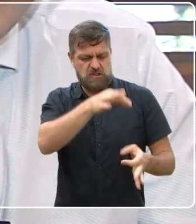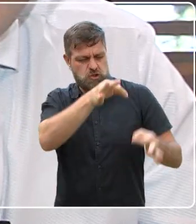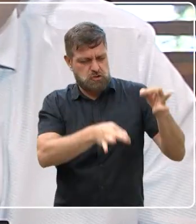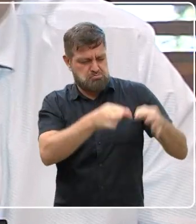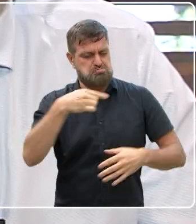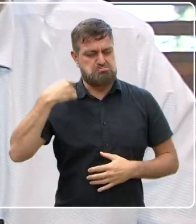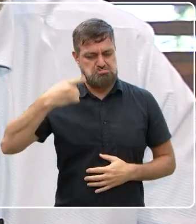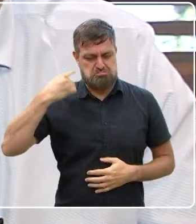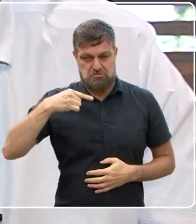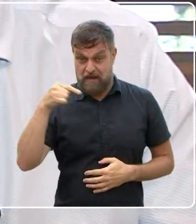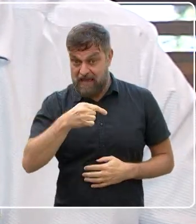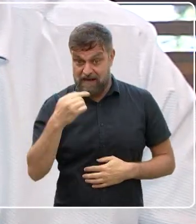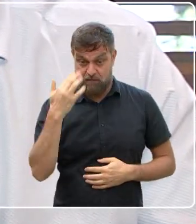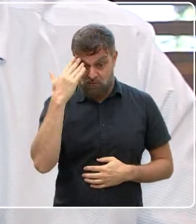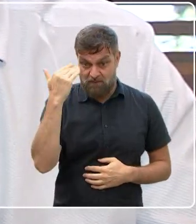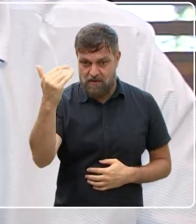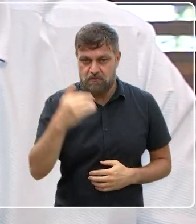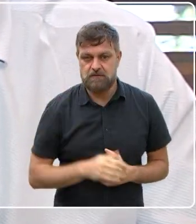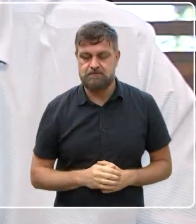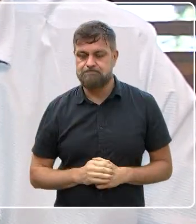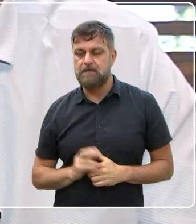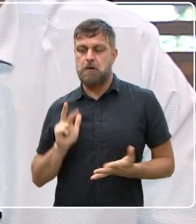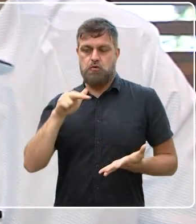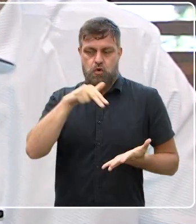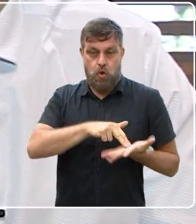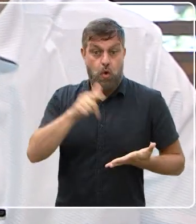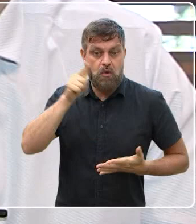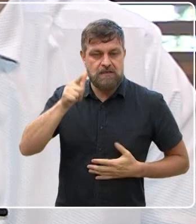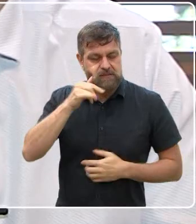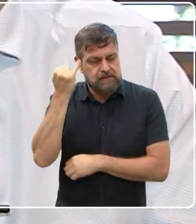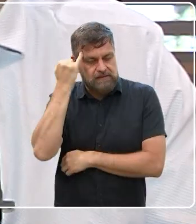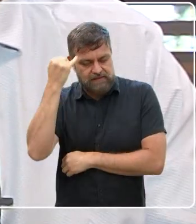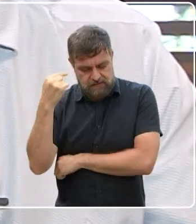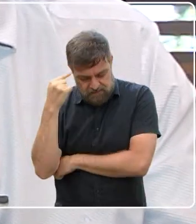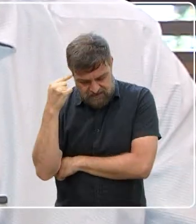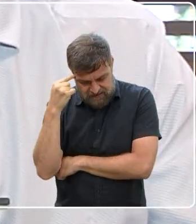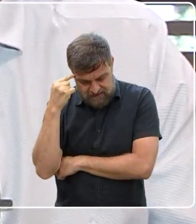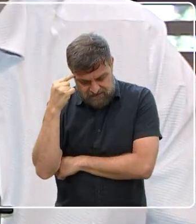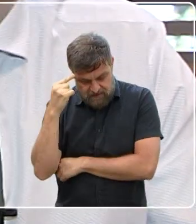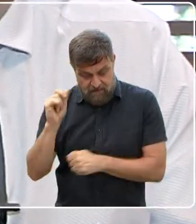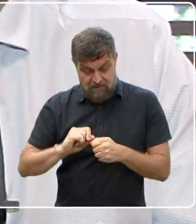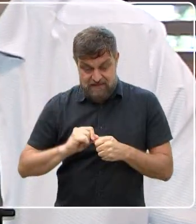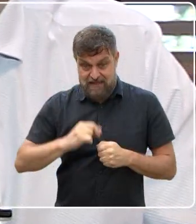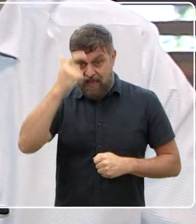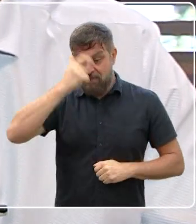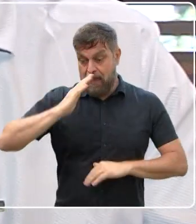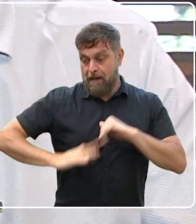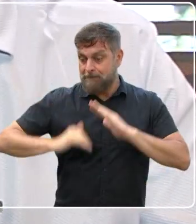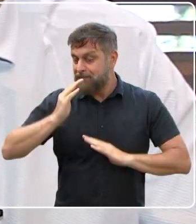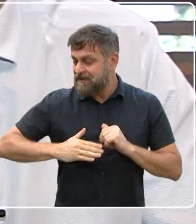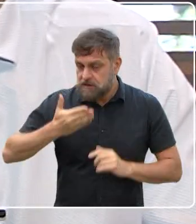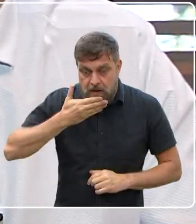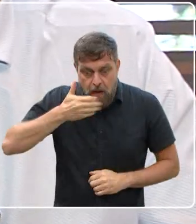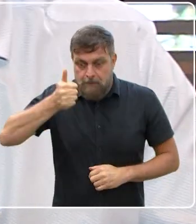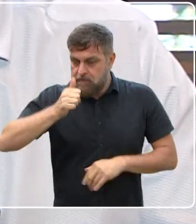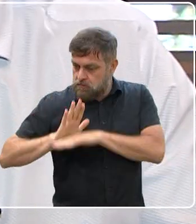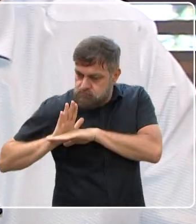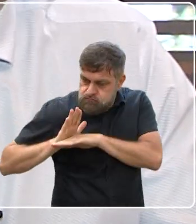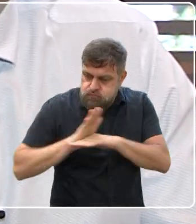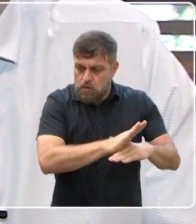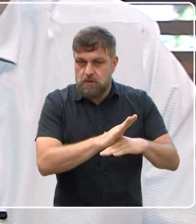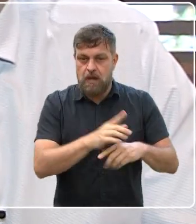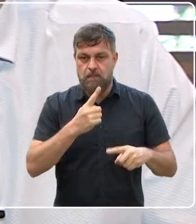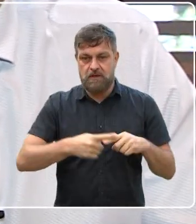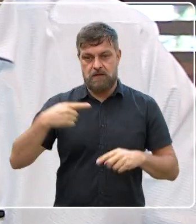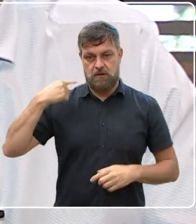cidade. E uma vez dentro, a minha ideia sempre foi de levar a minha melhor versão possível. Até